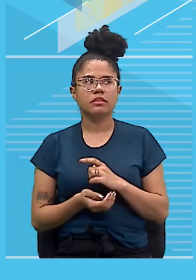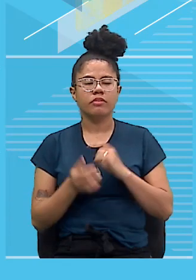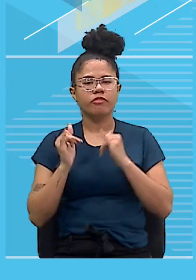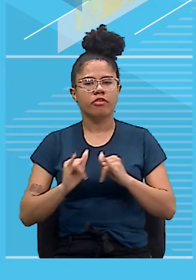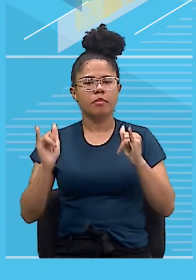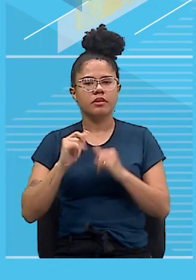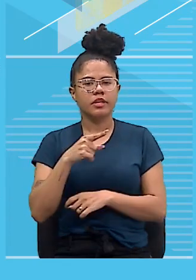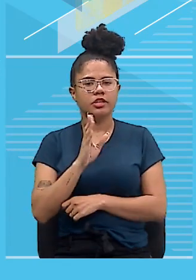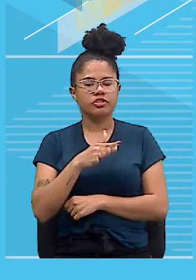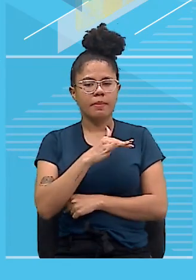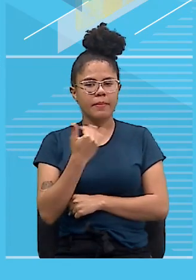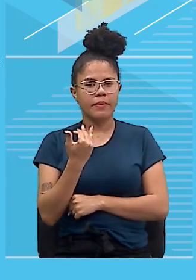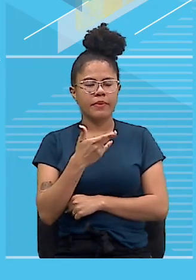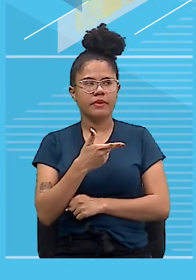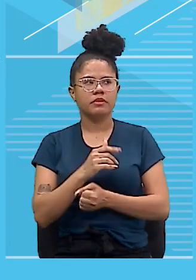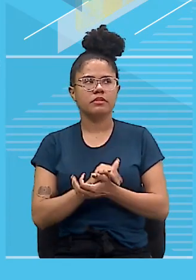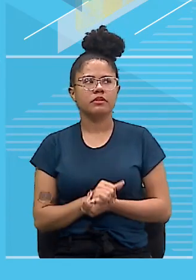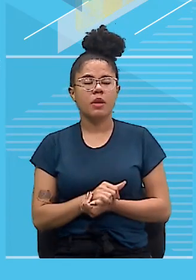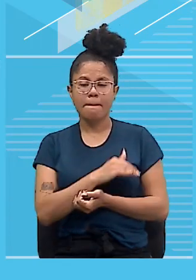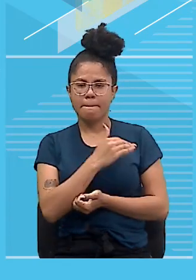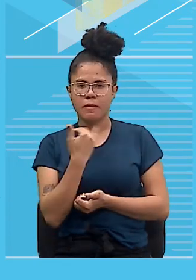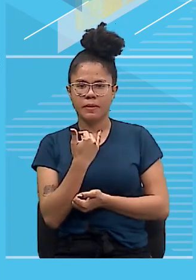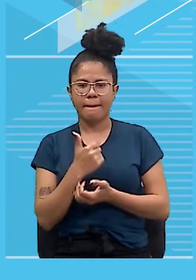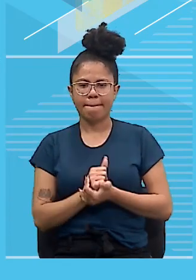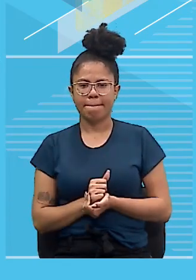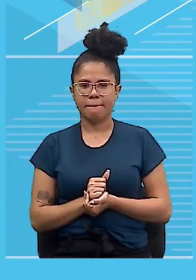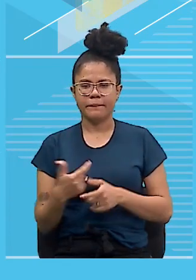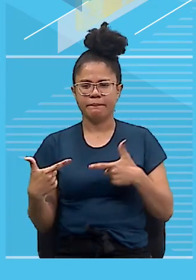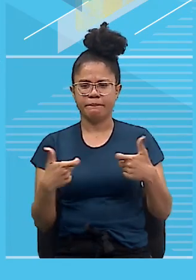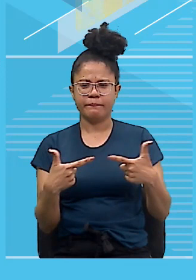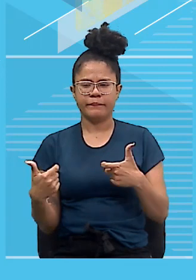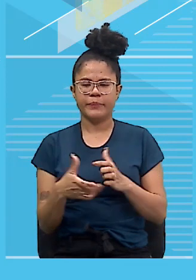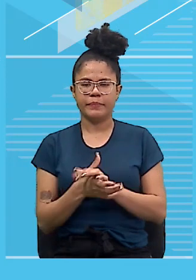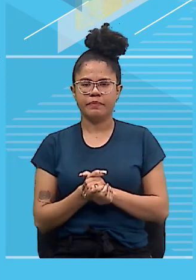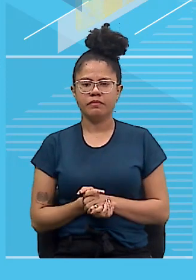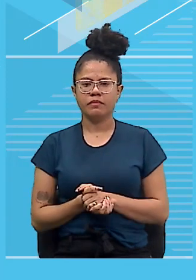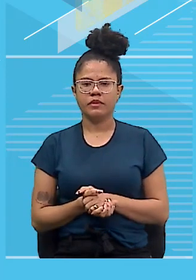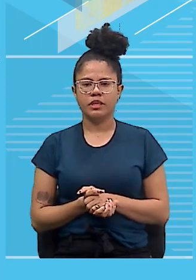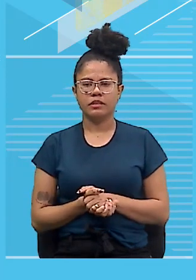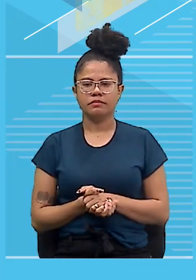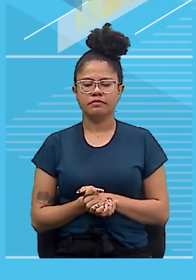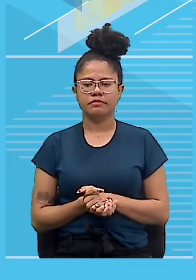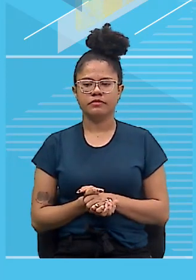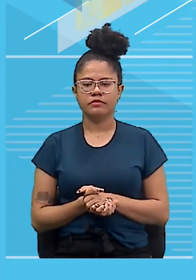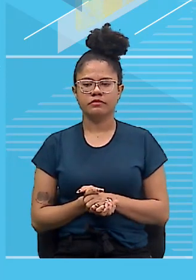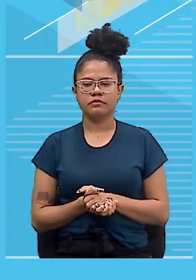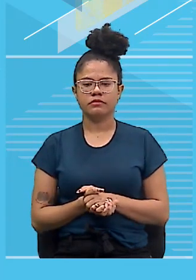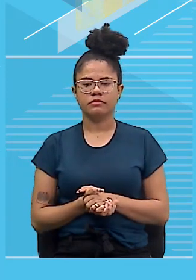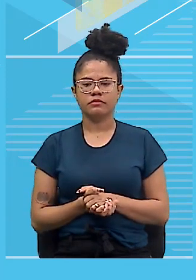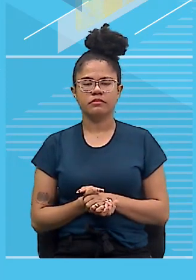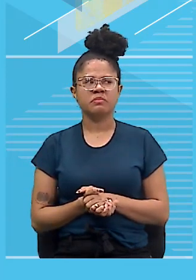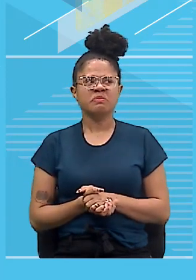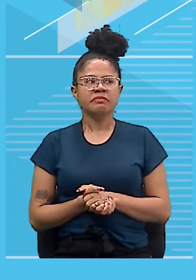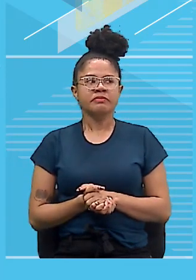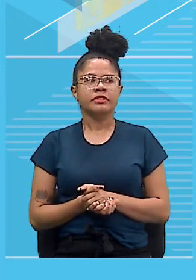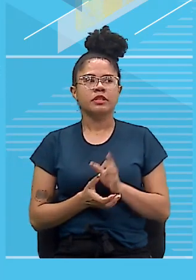ele foi atingido em um ataque contra as forças Leais ao governo nigeriano o nome dele era